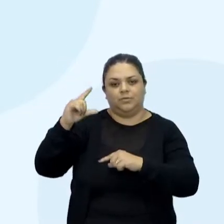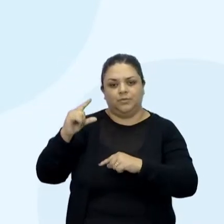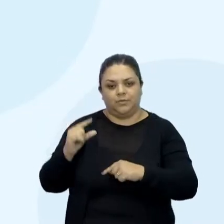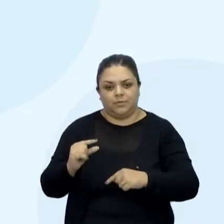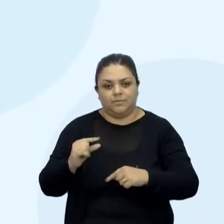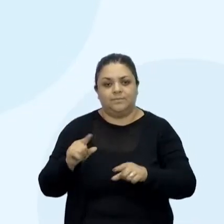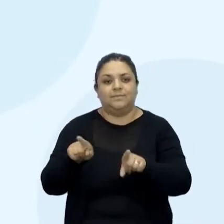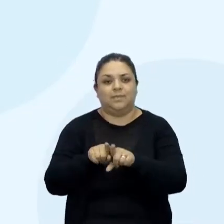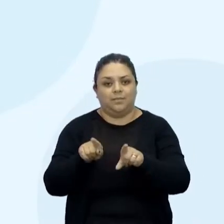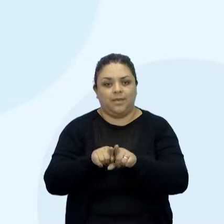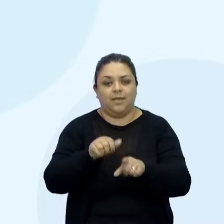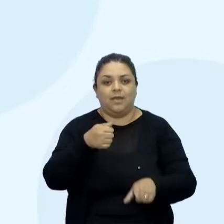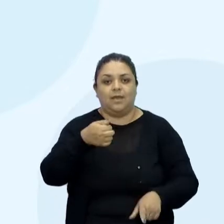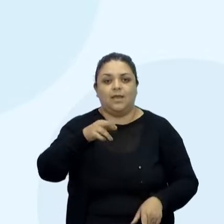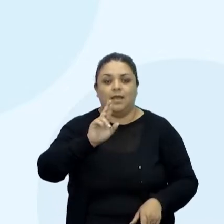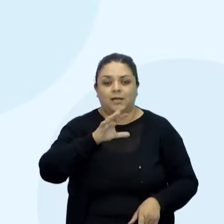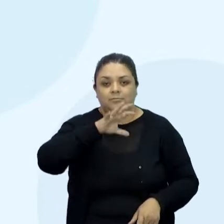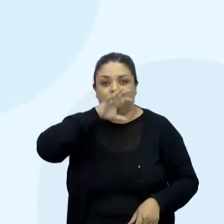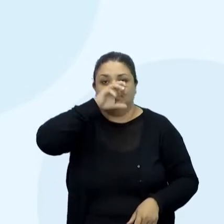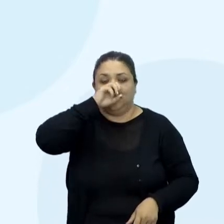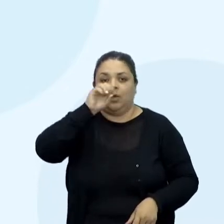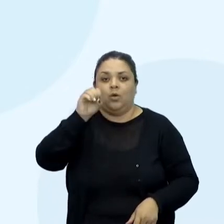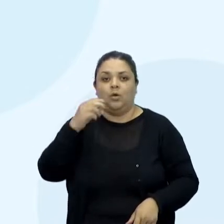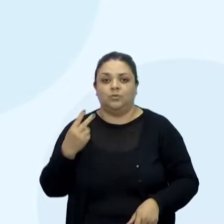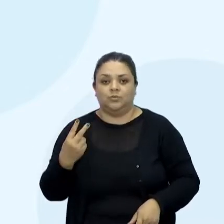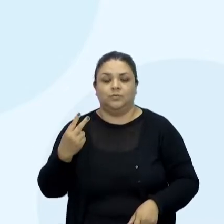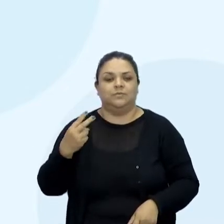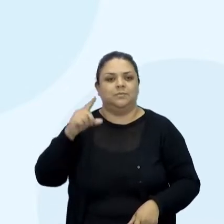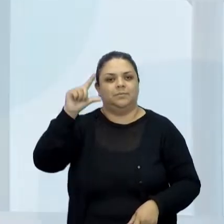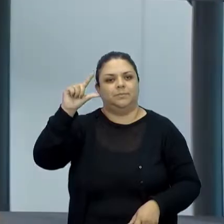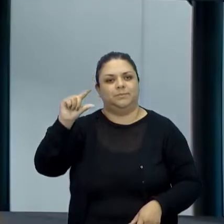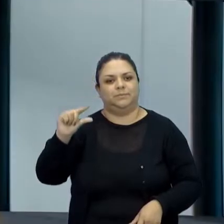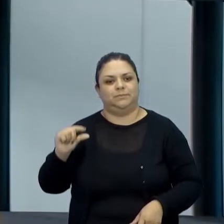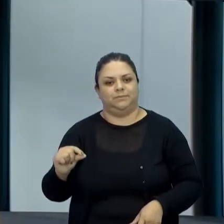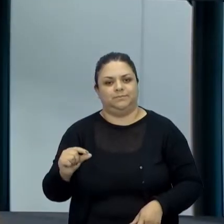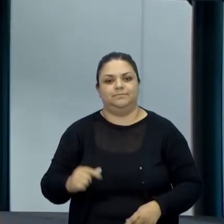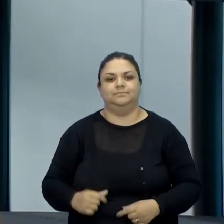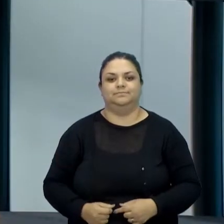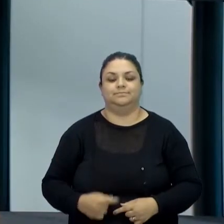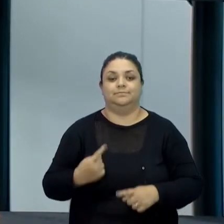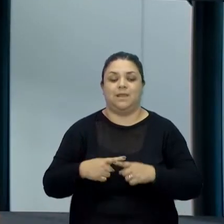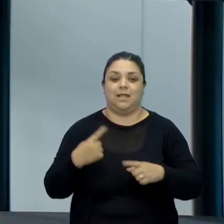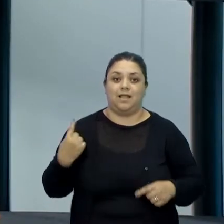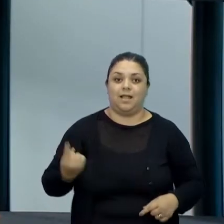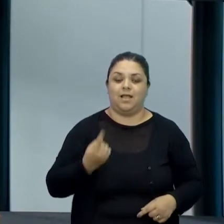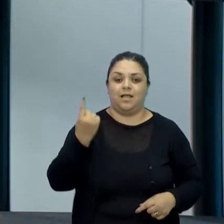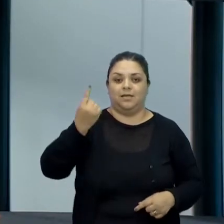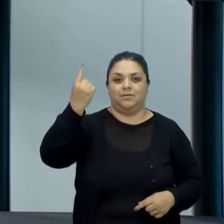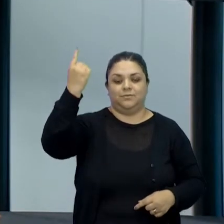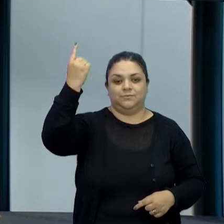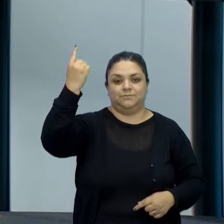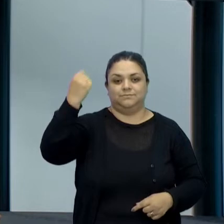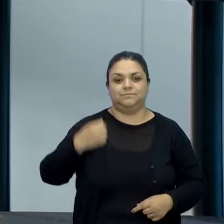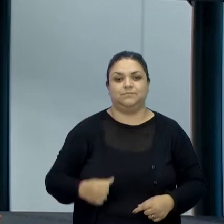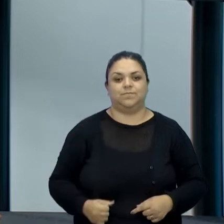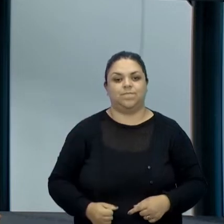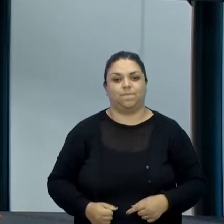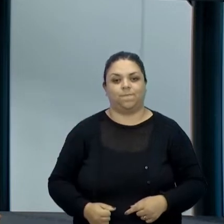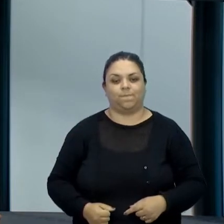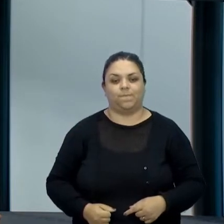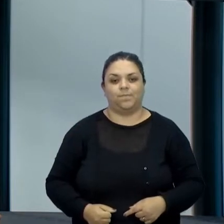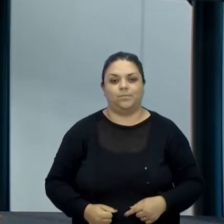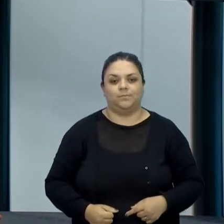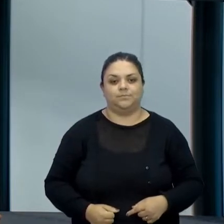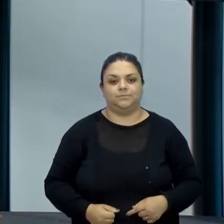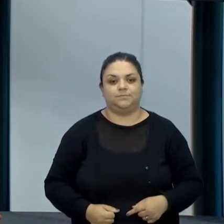a quantidade de oxigênio disponível. Isso por quê? Porque quanto mais alto a gente sobe,